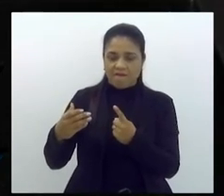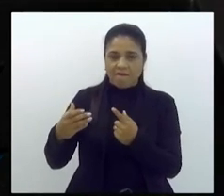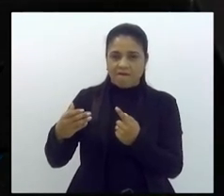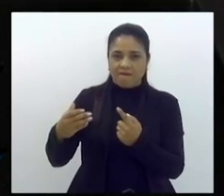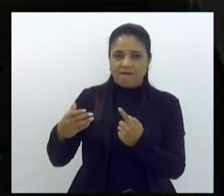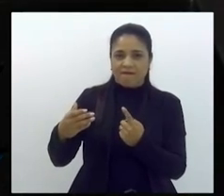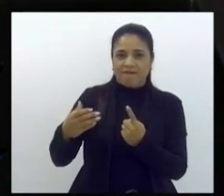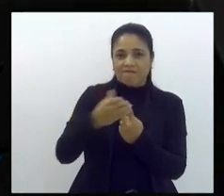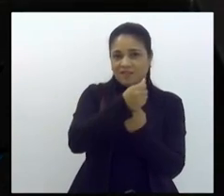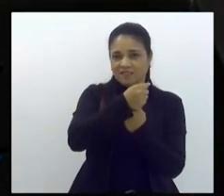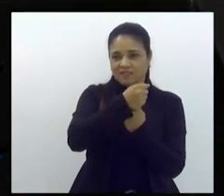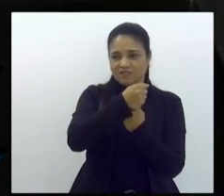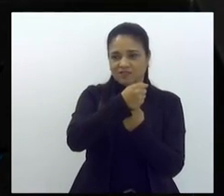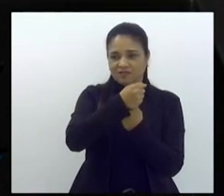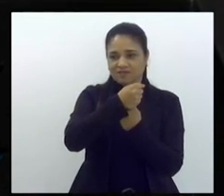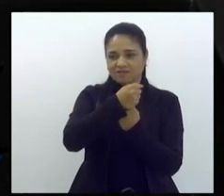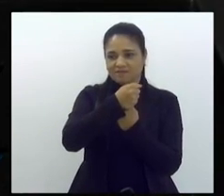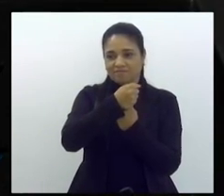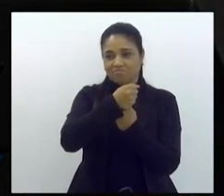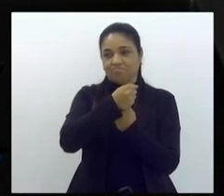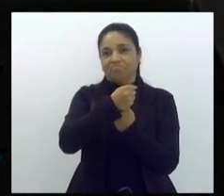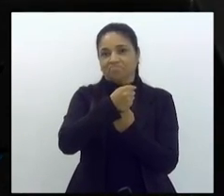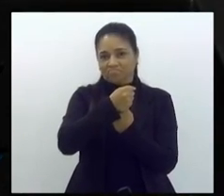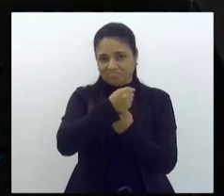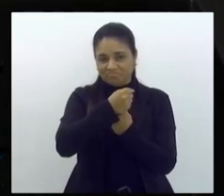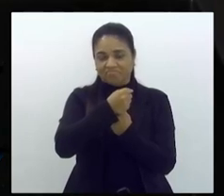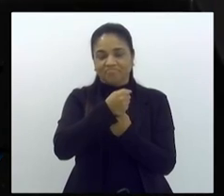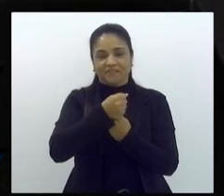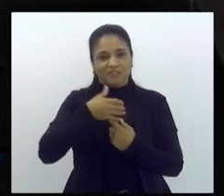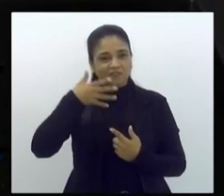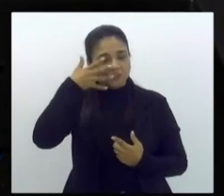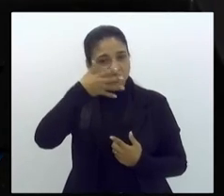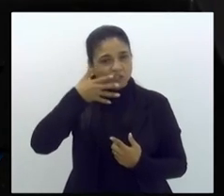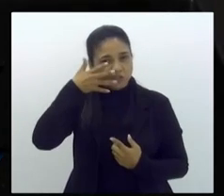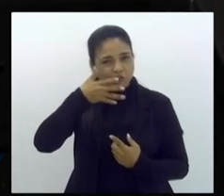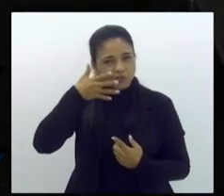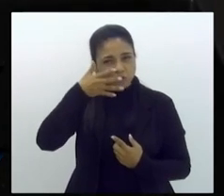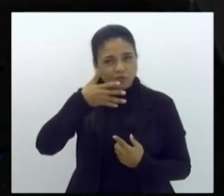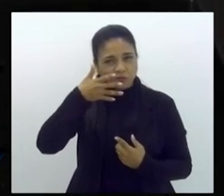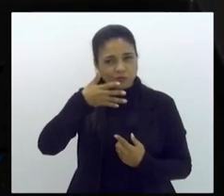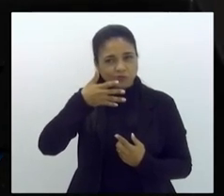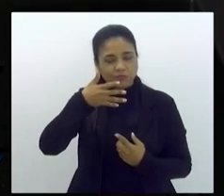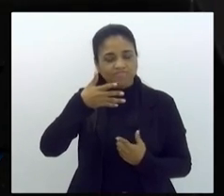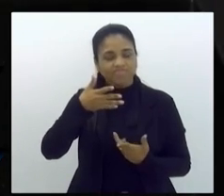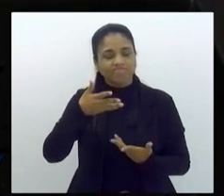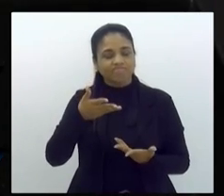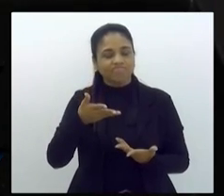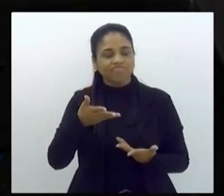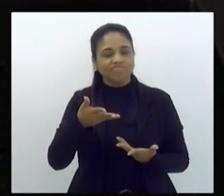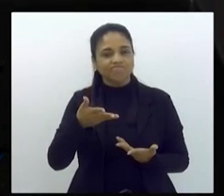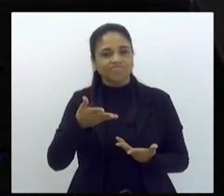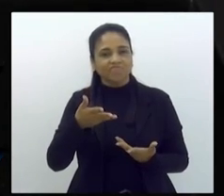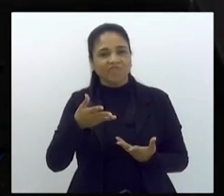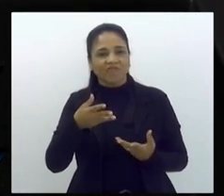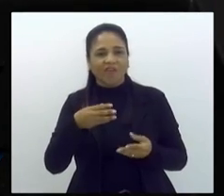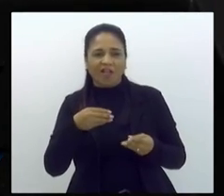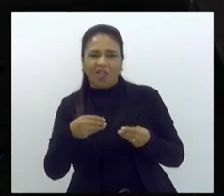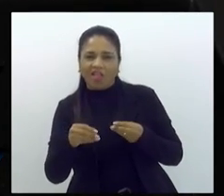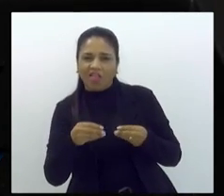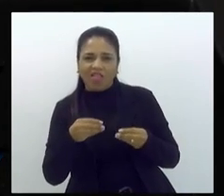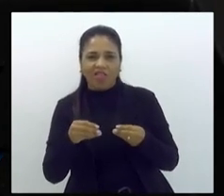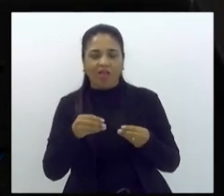vi alguns discursos relativizando presidente o